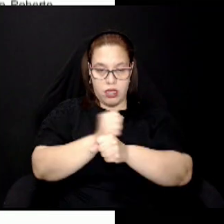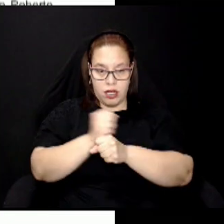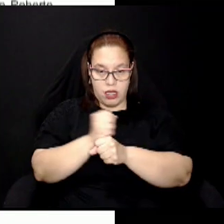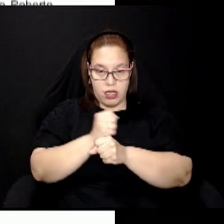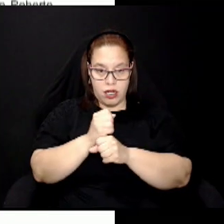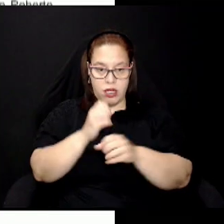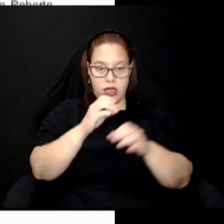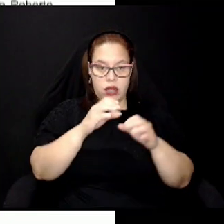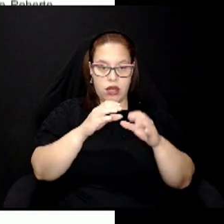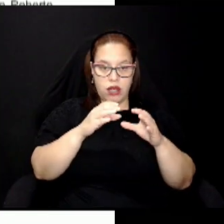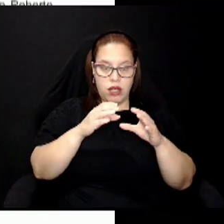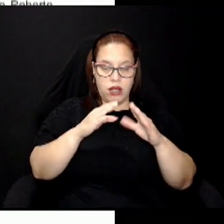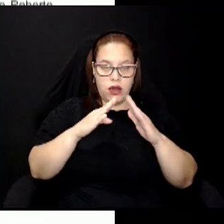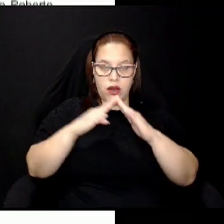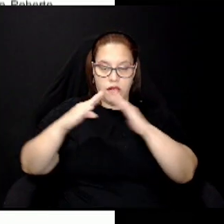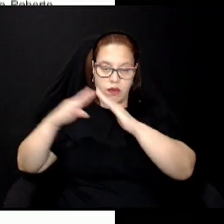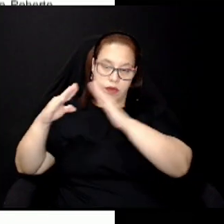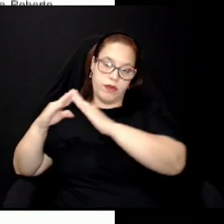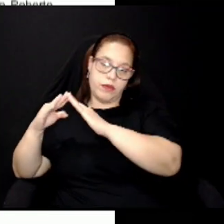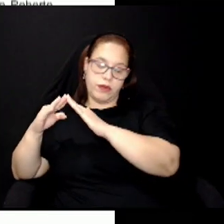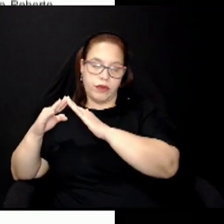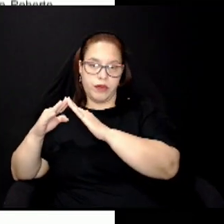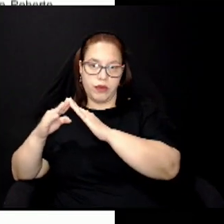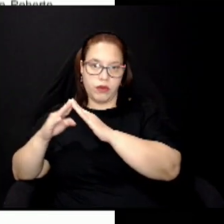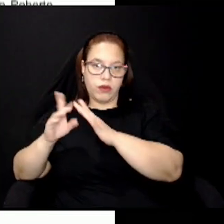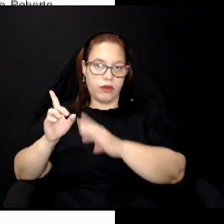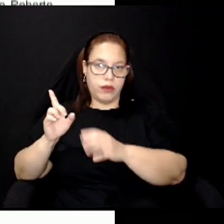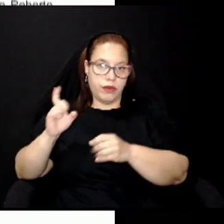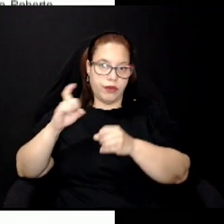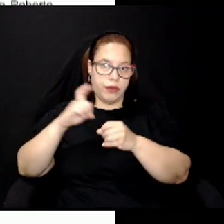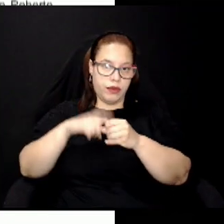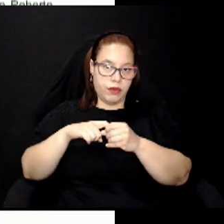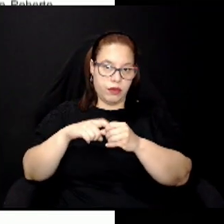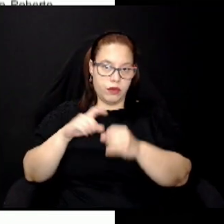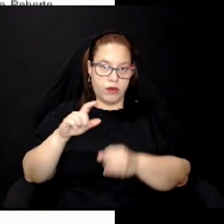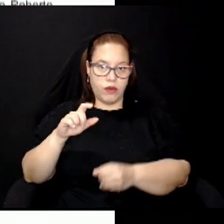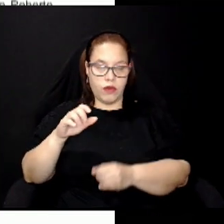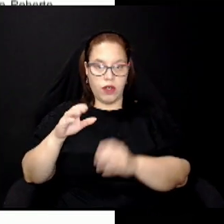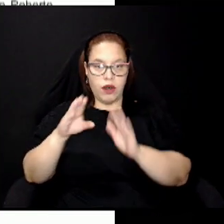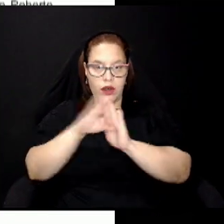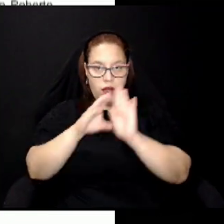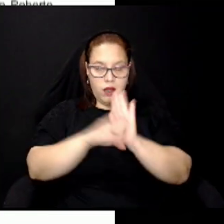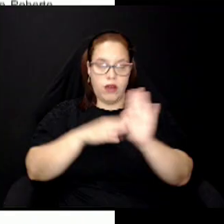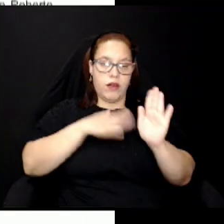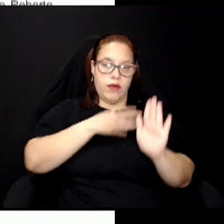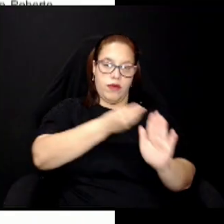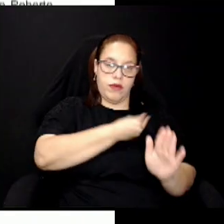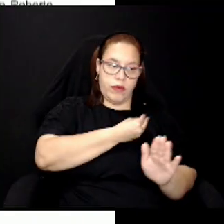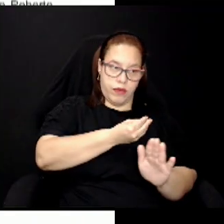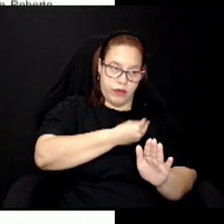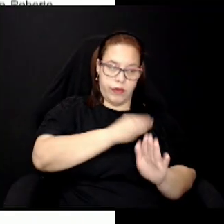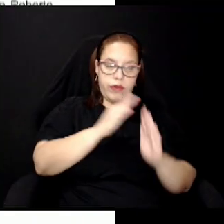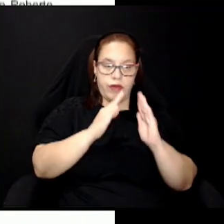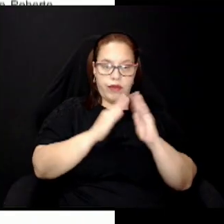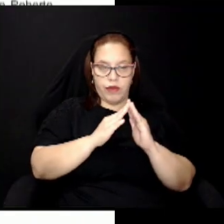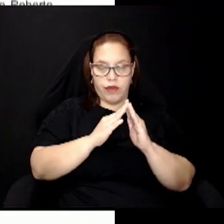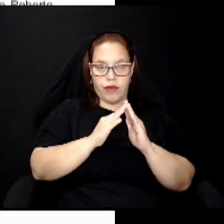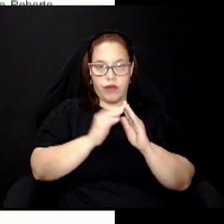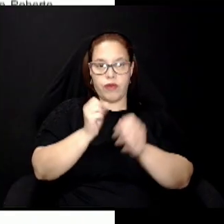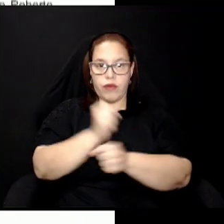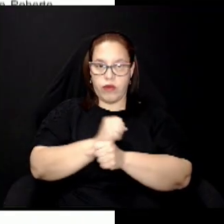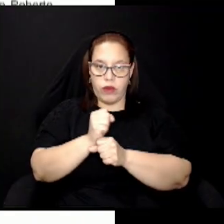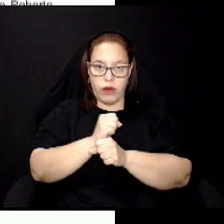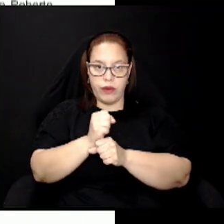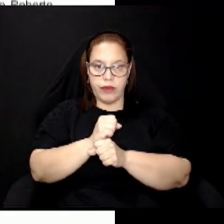unidades habitacionais destinadas à alienação ao programa Minha Casa Minha Vida, que serão construídas no distrito